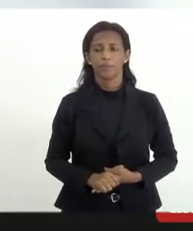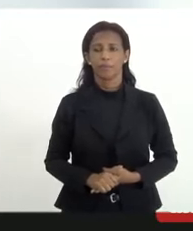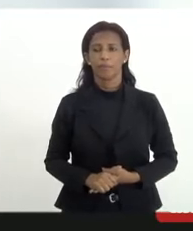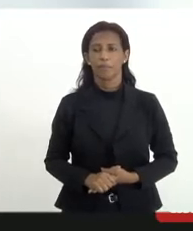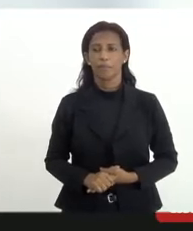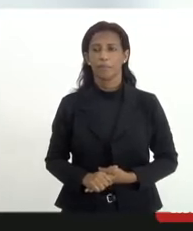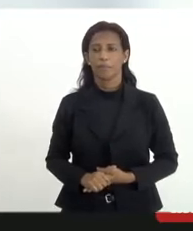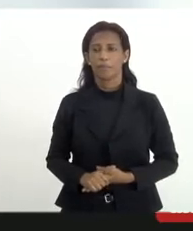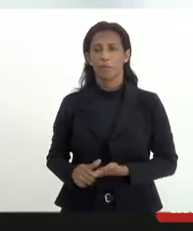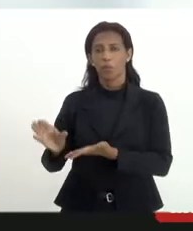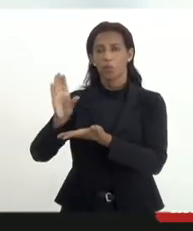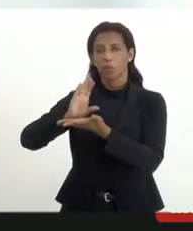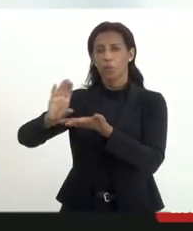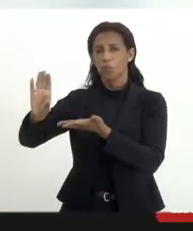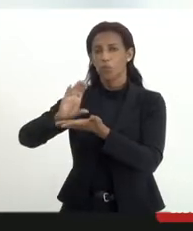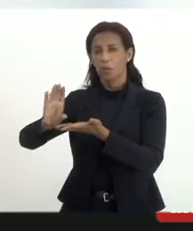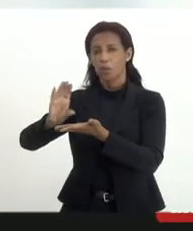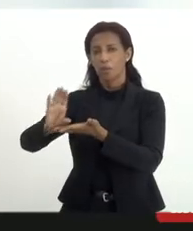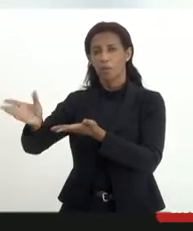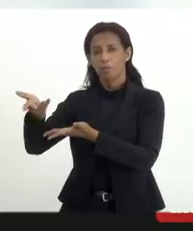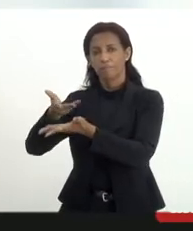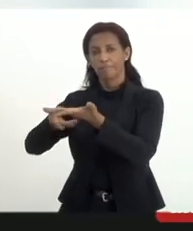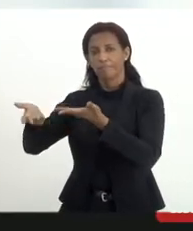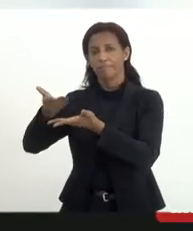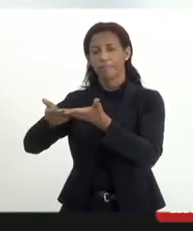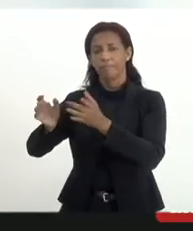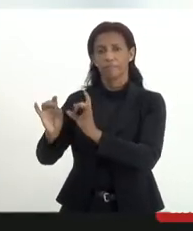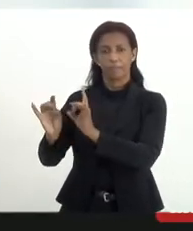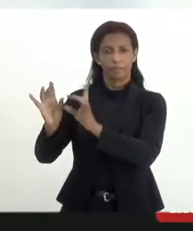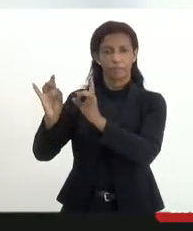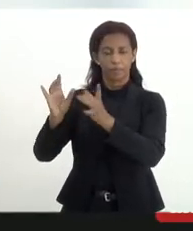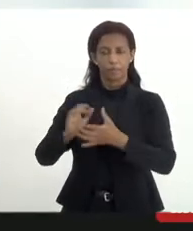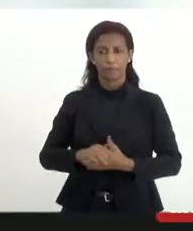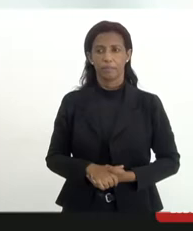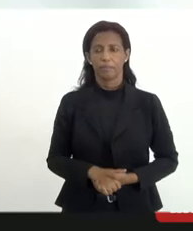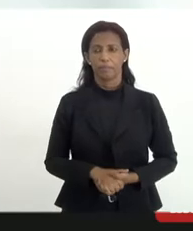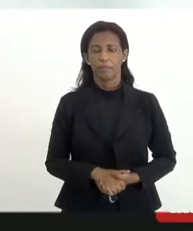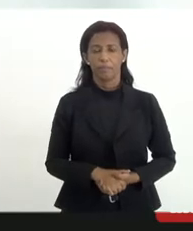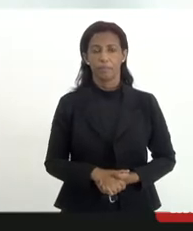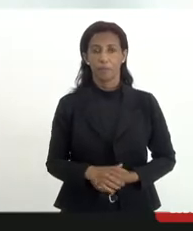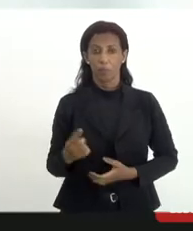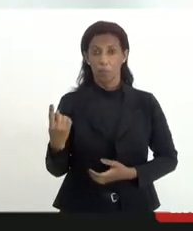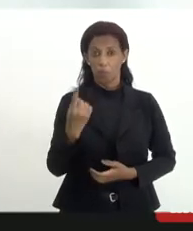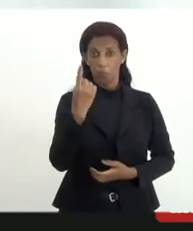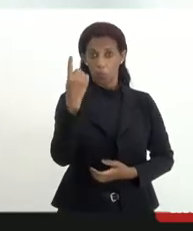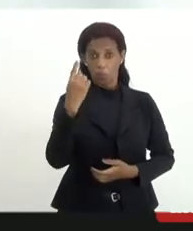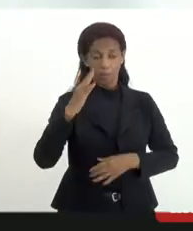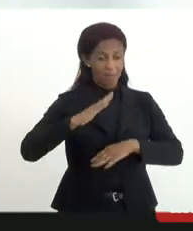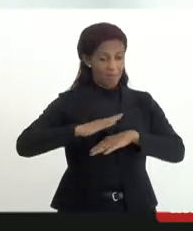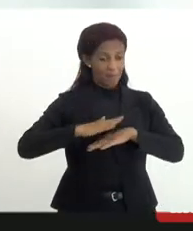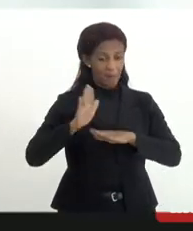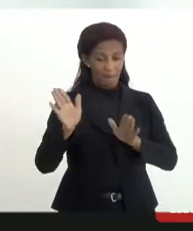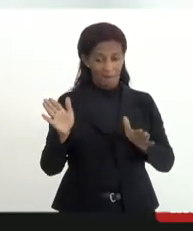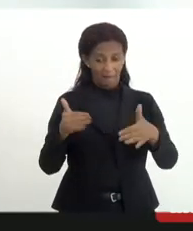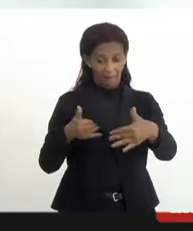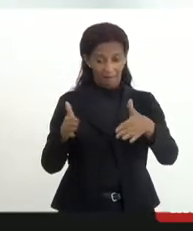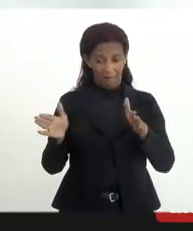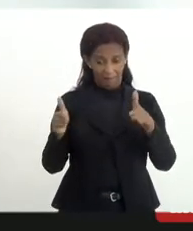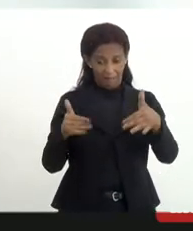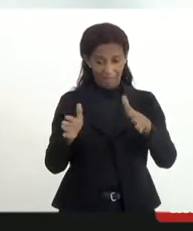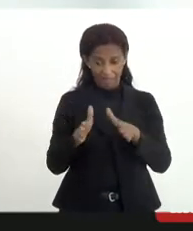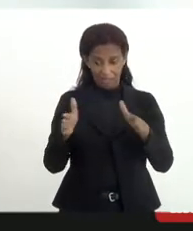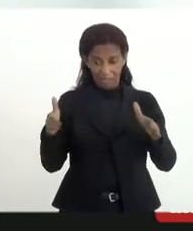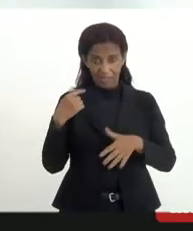os repasses das participações especiais. Uma das maiores caixas fechadas que eu já vi